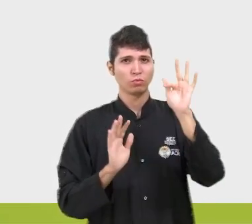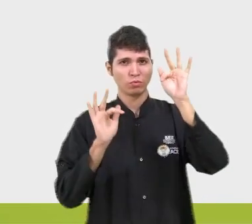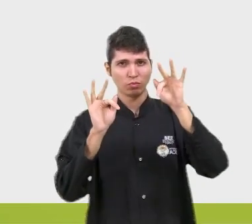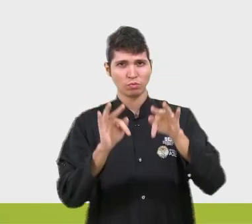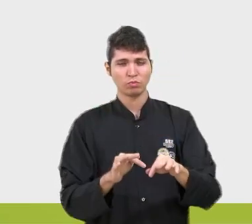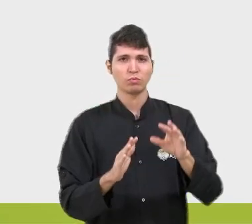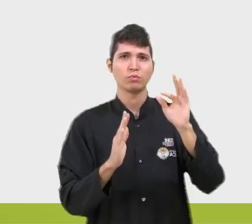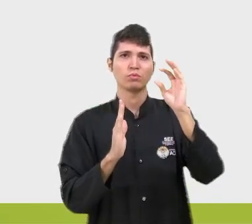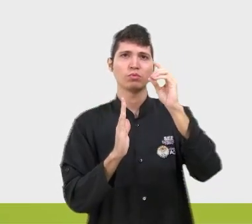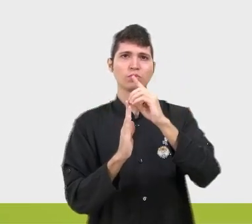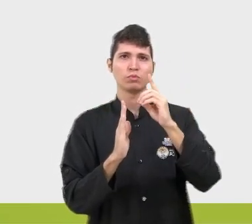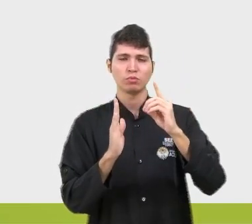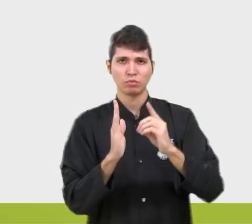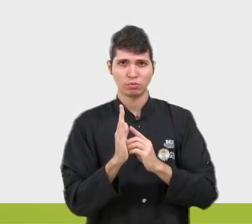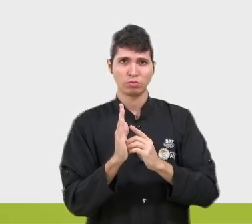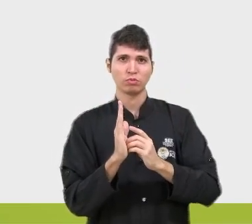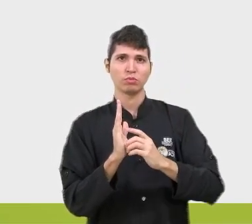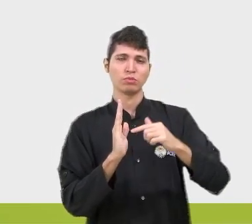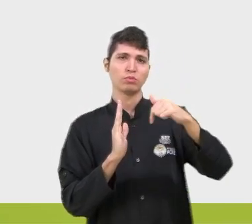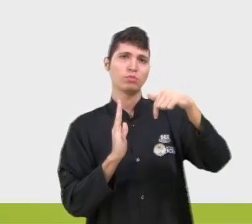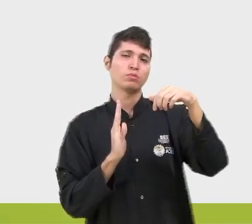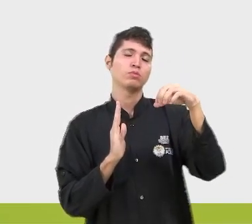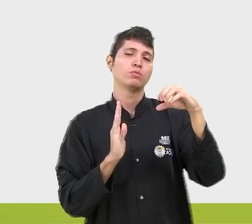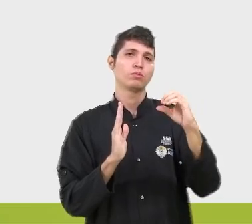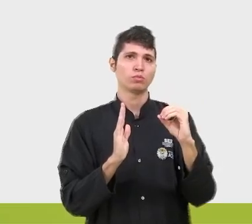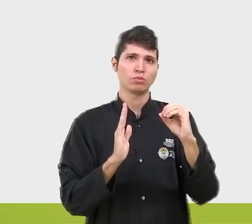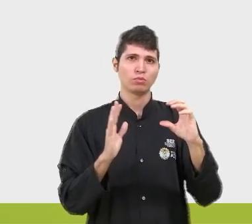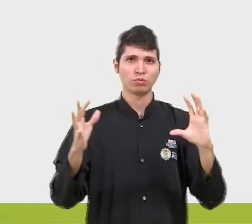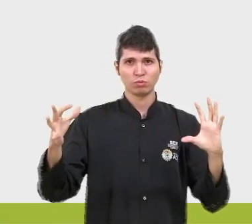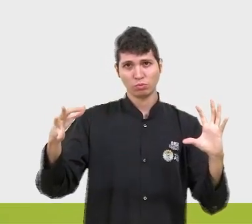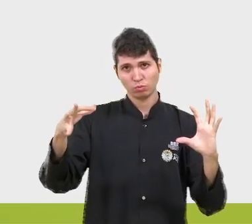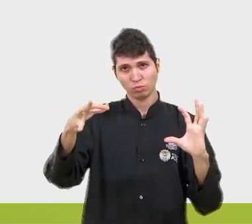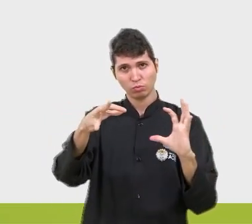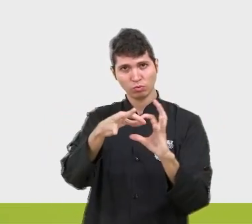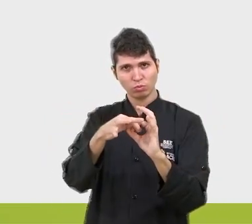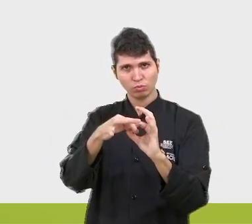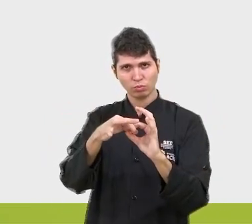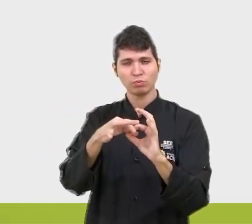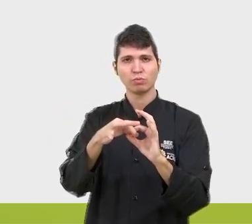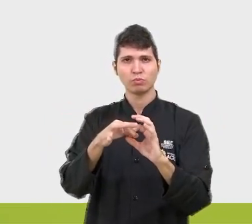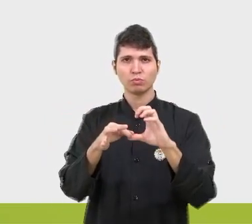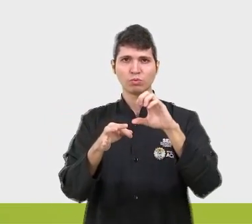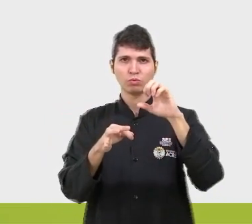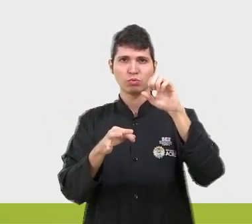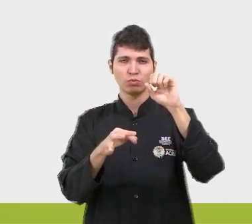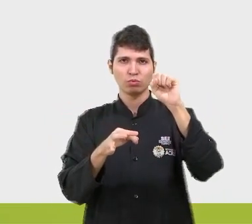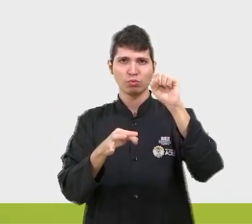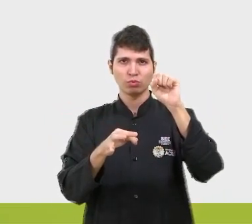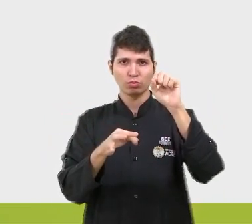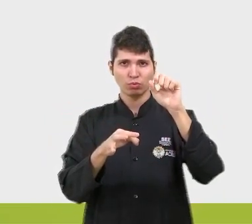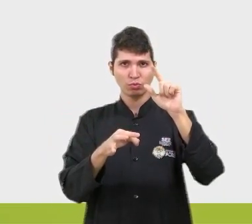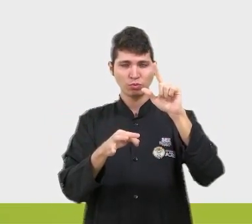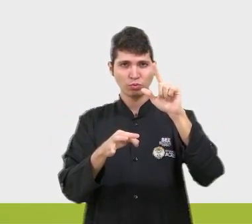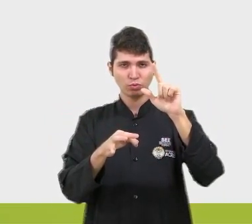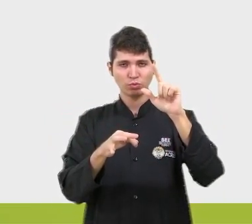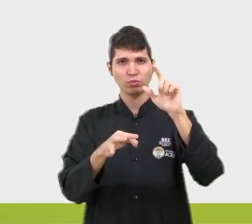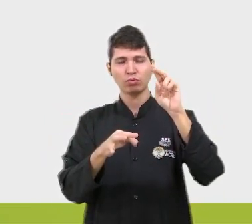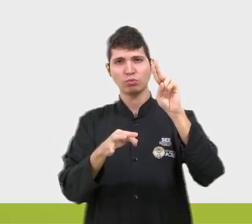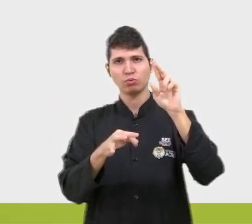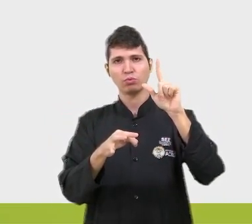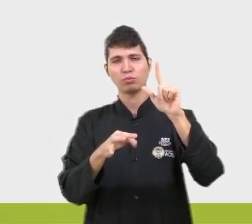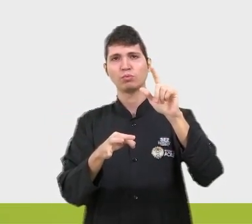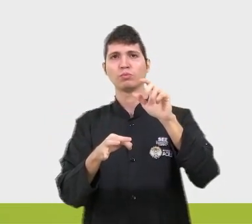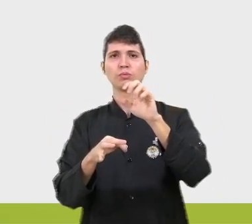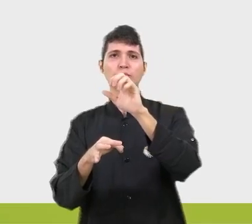década de 1970, une as regiões sul e sudeste por apresentarem no território as mesmas